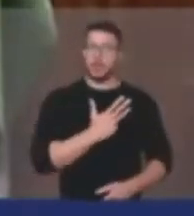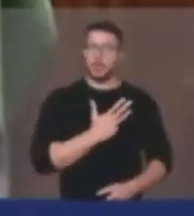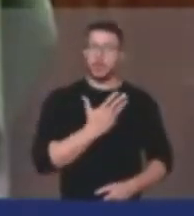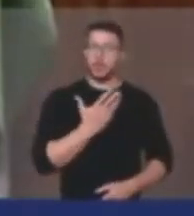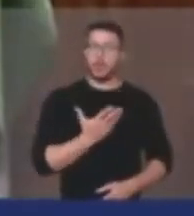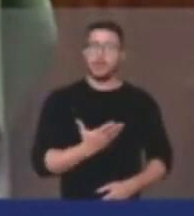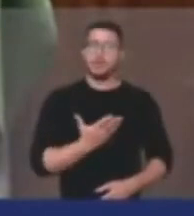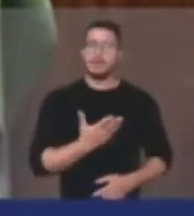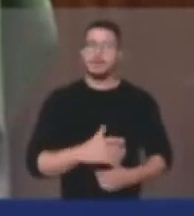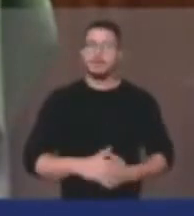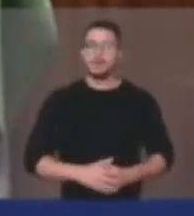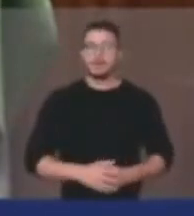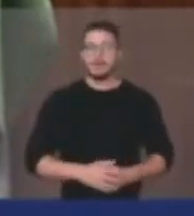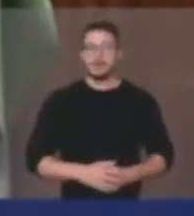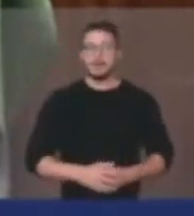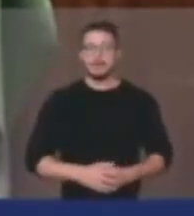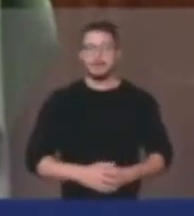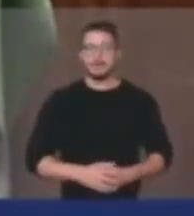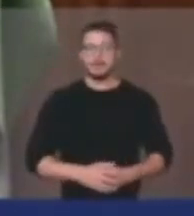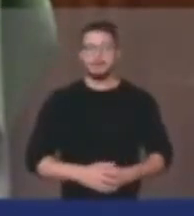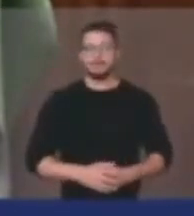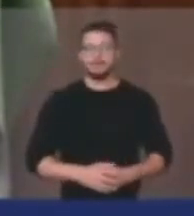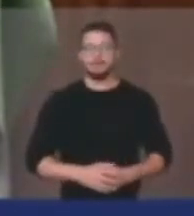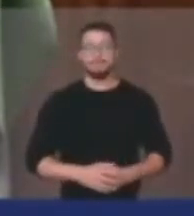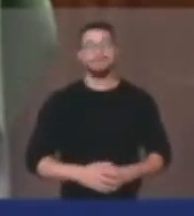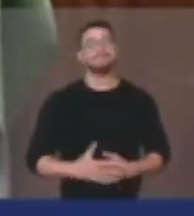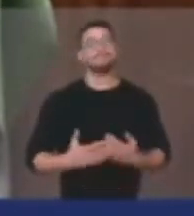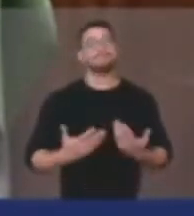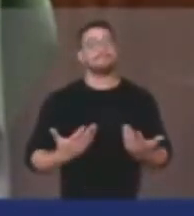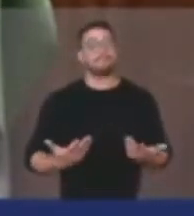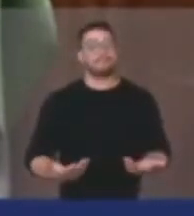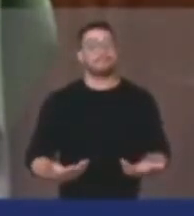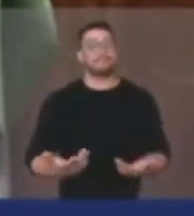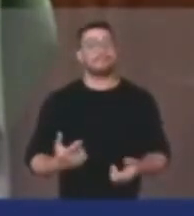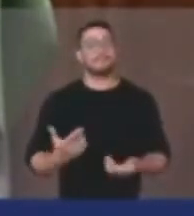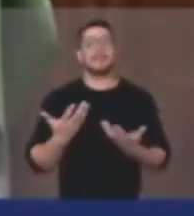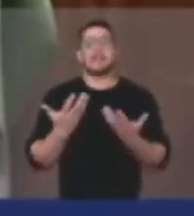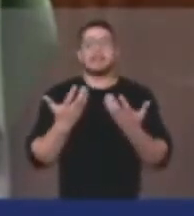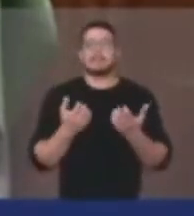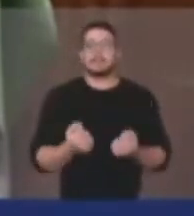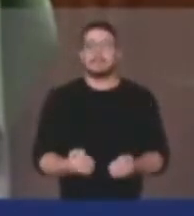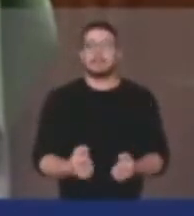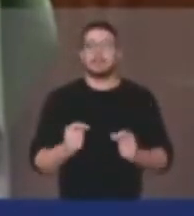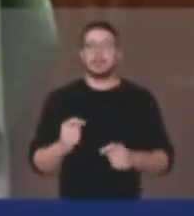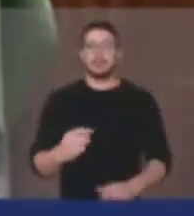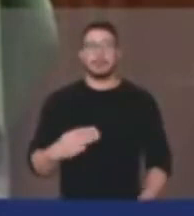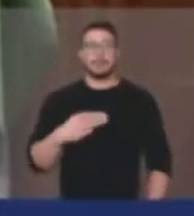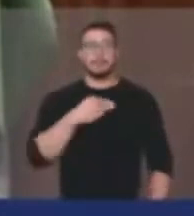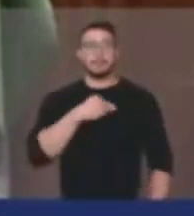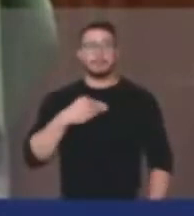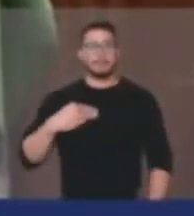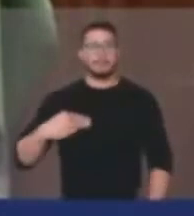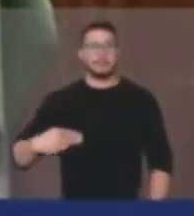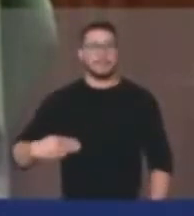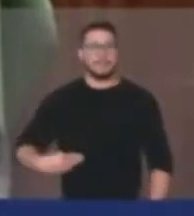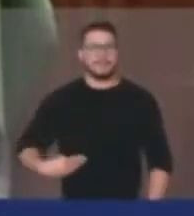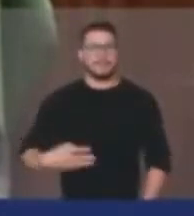concorrer, ele aceitou o cargo de ministro da Justiça do